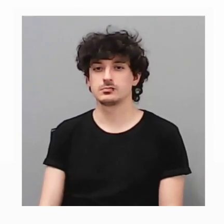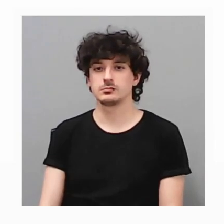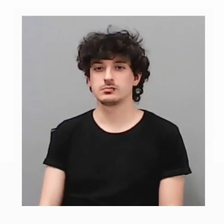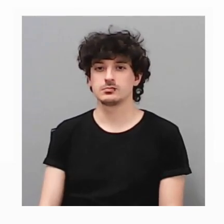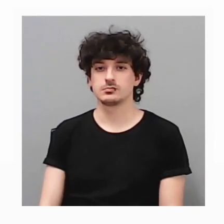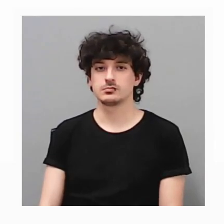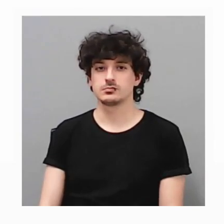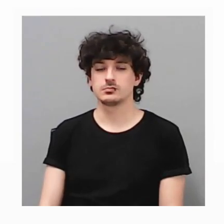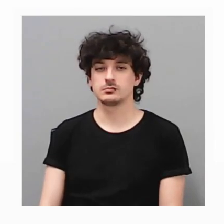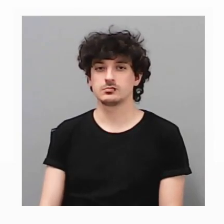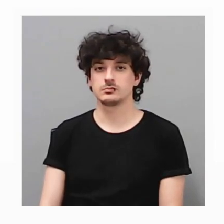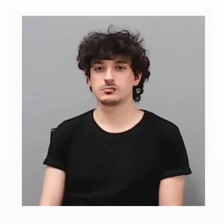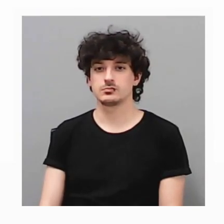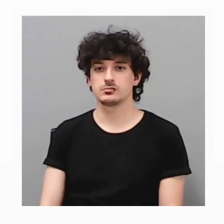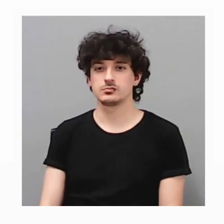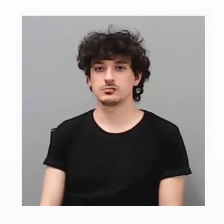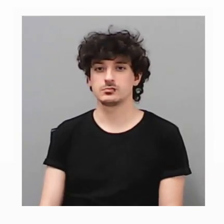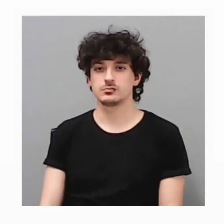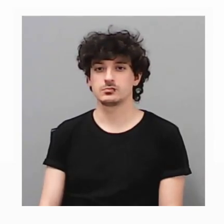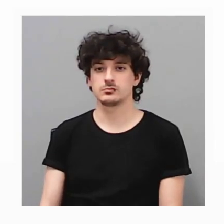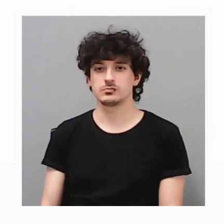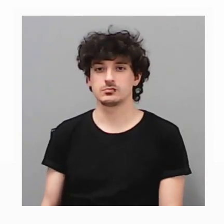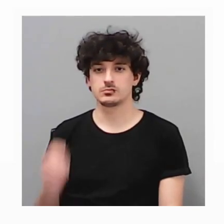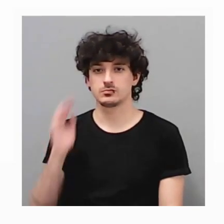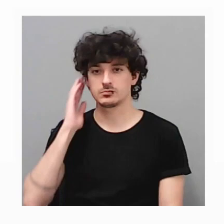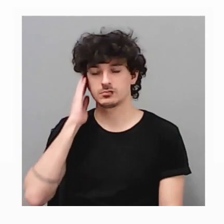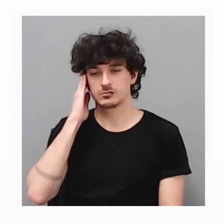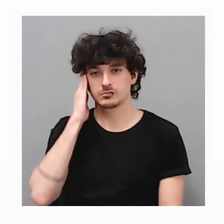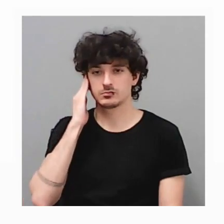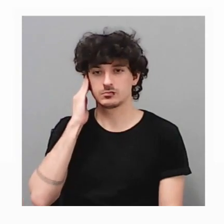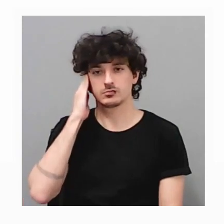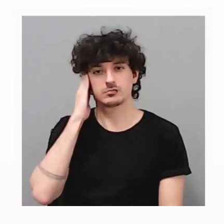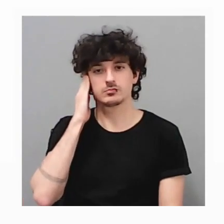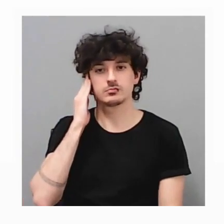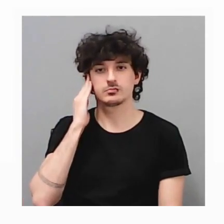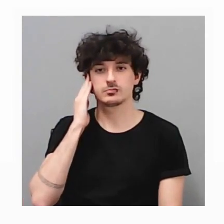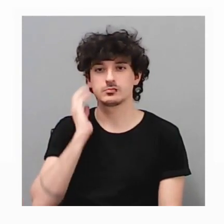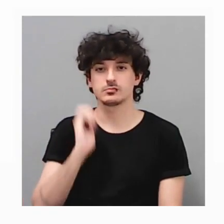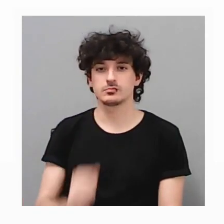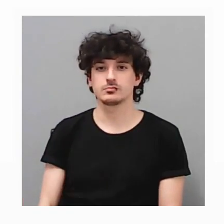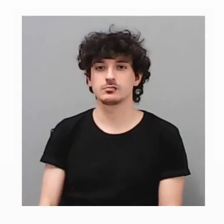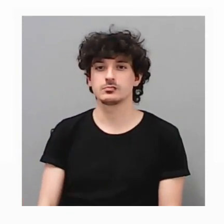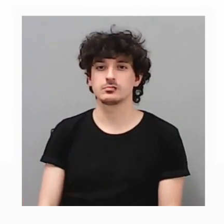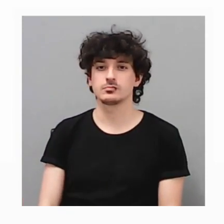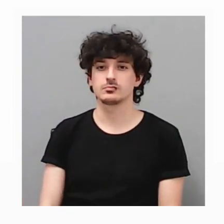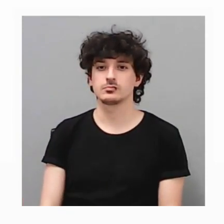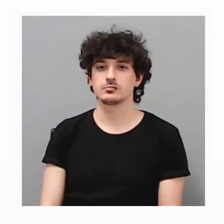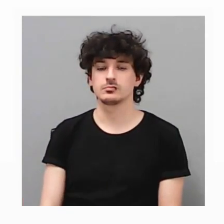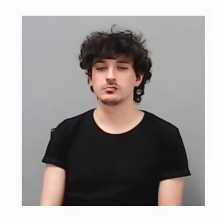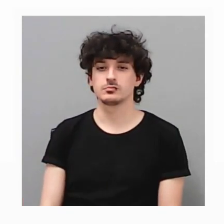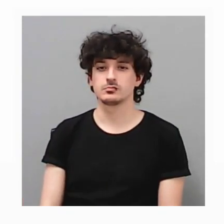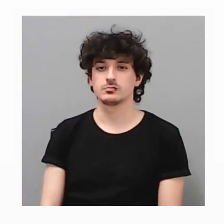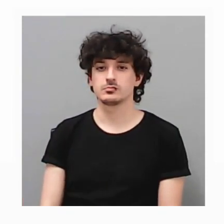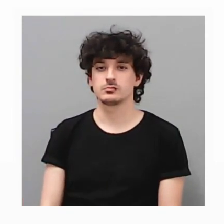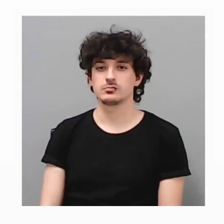avaliação que se faz desse trabalho. Também as grandes empresas, as grandes corporates, são hoje um parceiro, um stakeholder muito importante na mudança